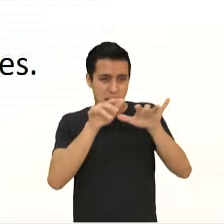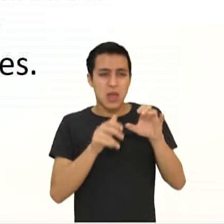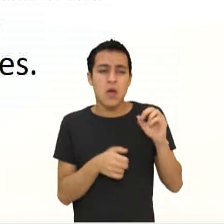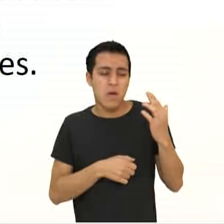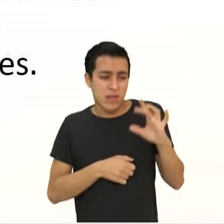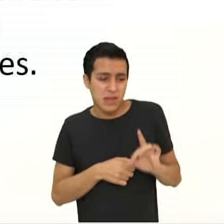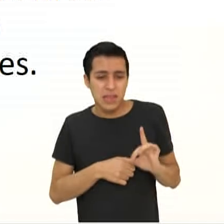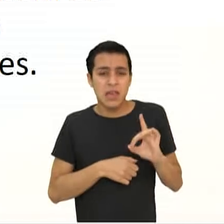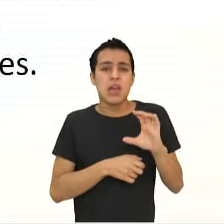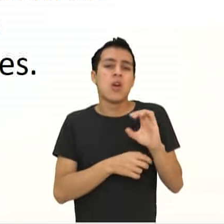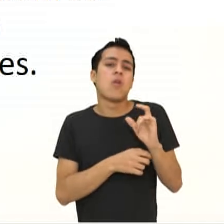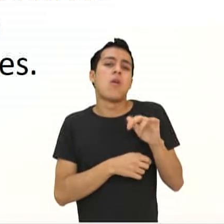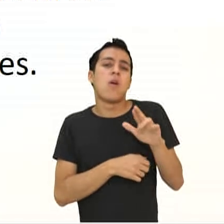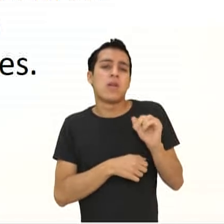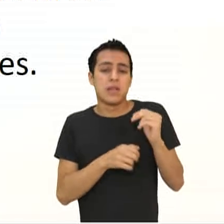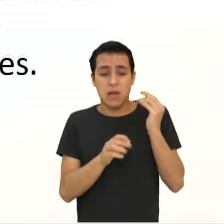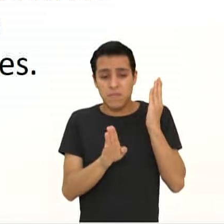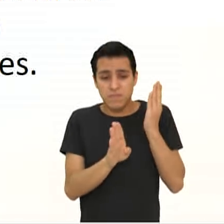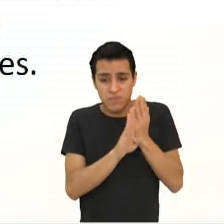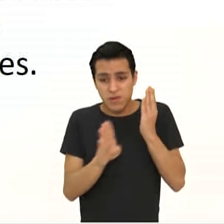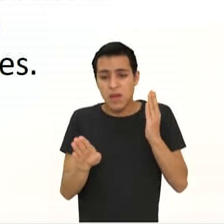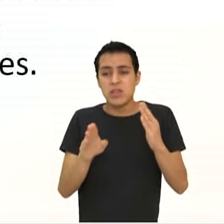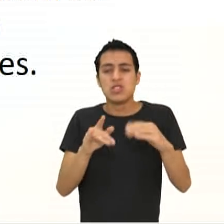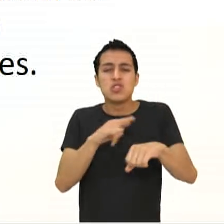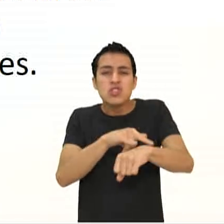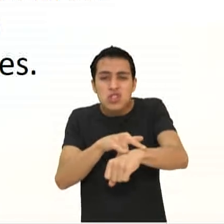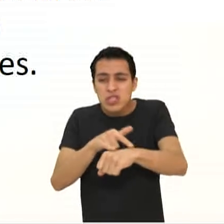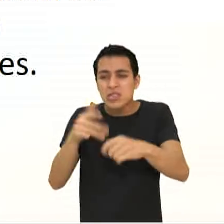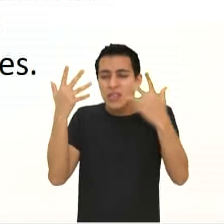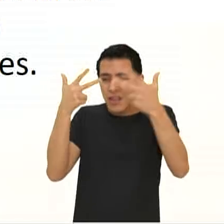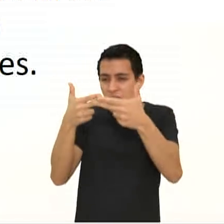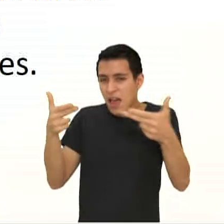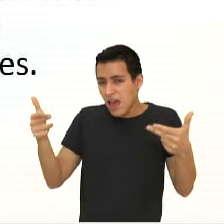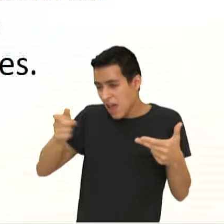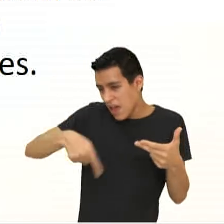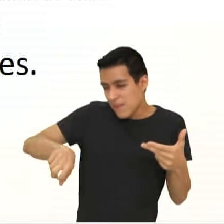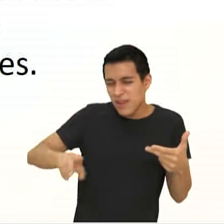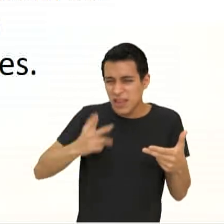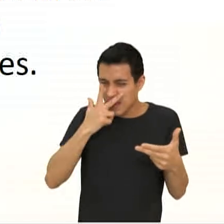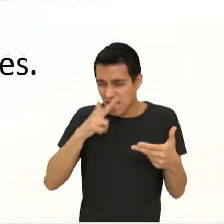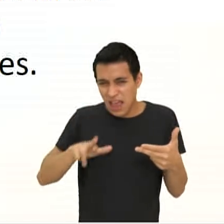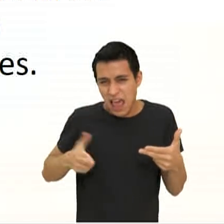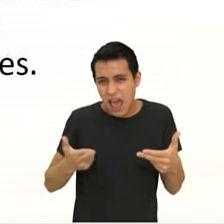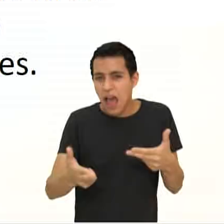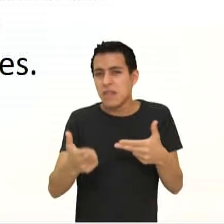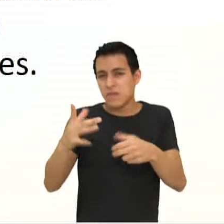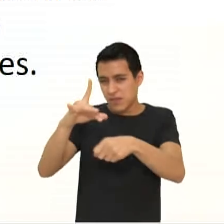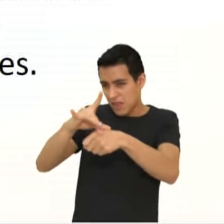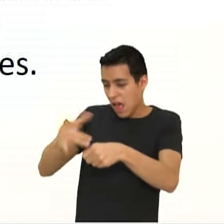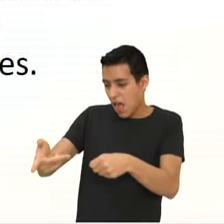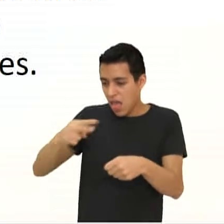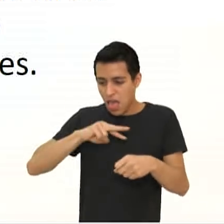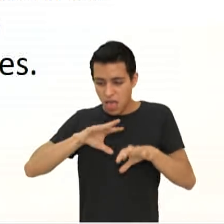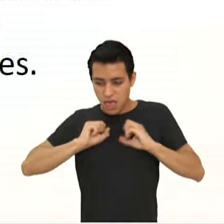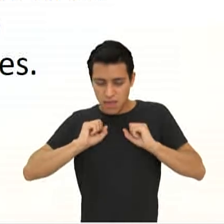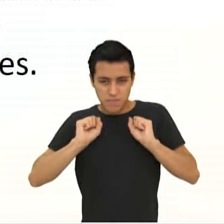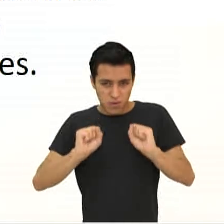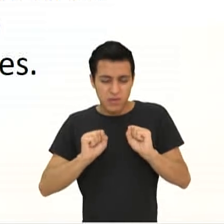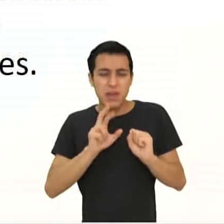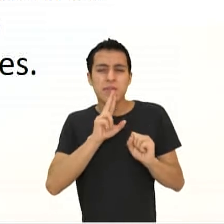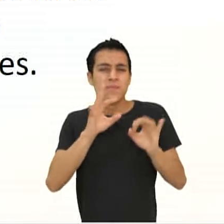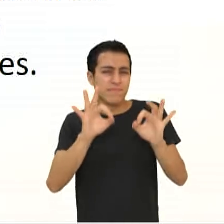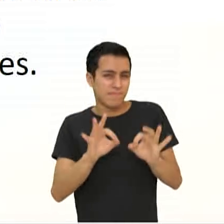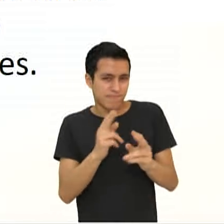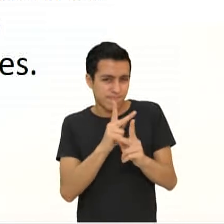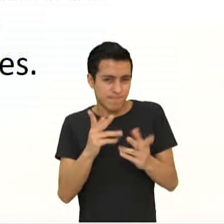cólera é transmitida pela urina de animais infectados, principalmente roedores, ratos. Responda rapidinho lá no seu